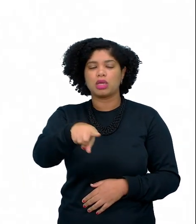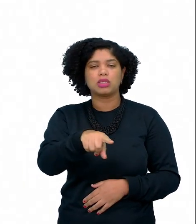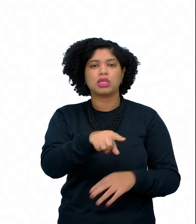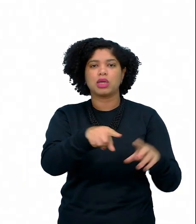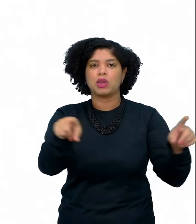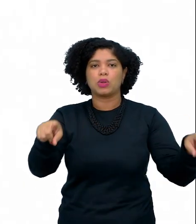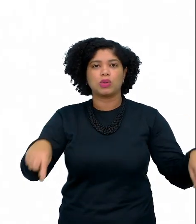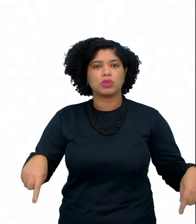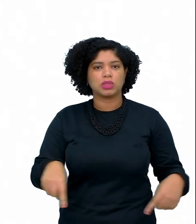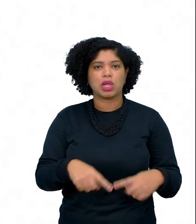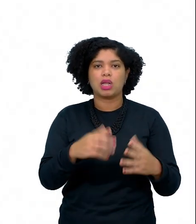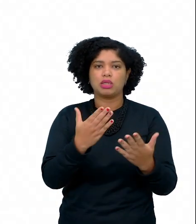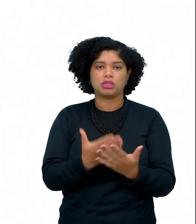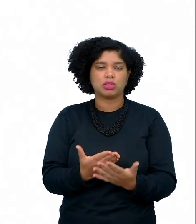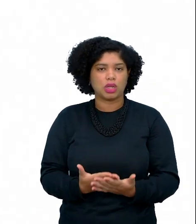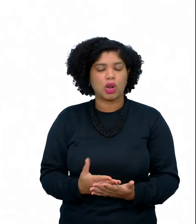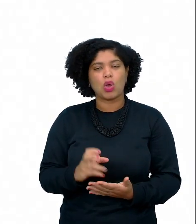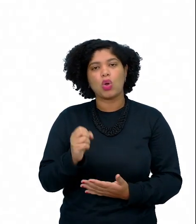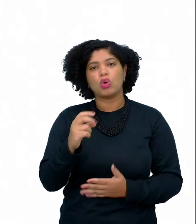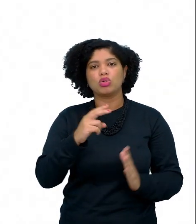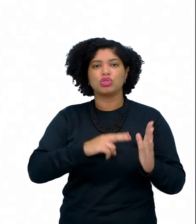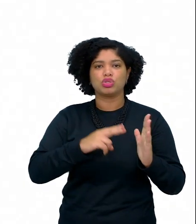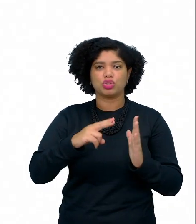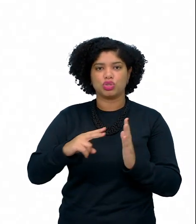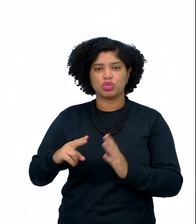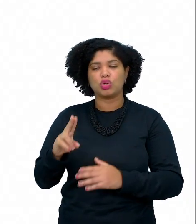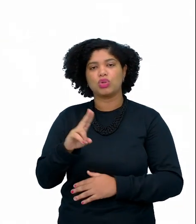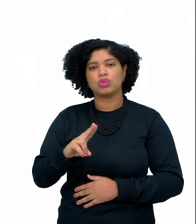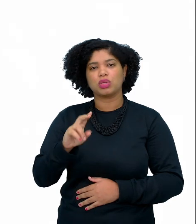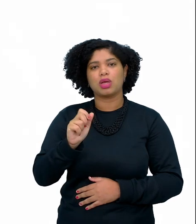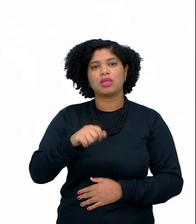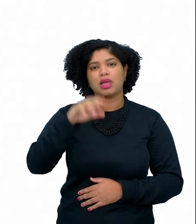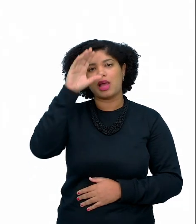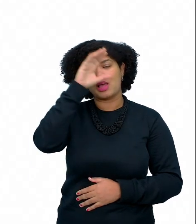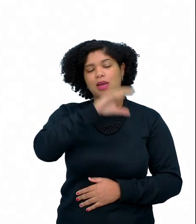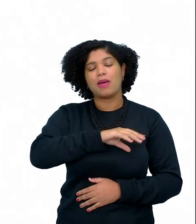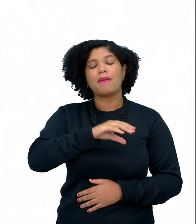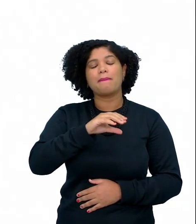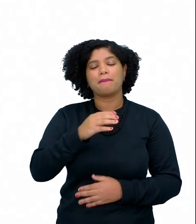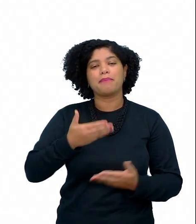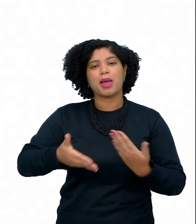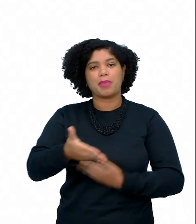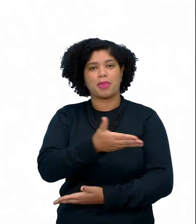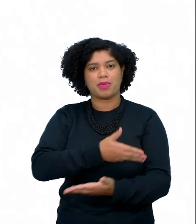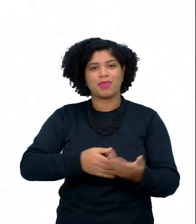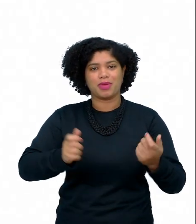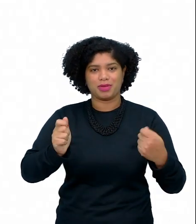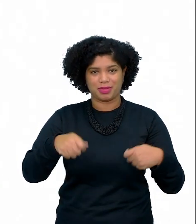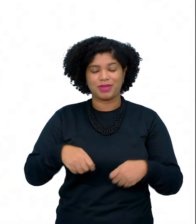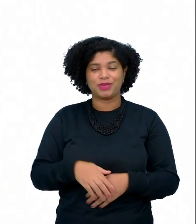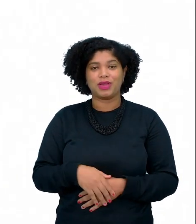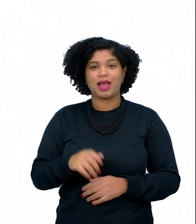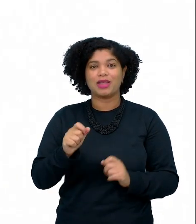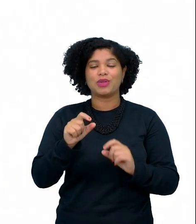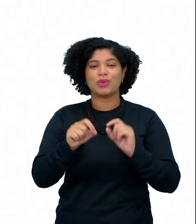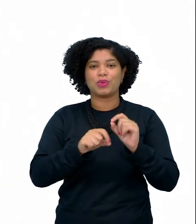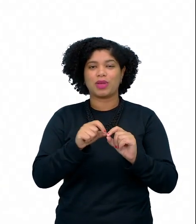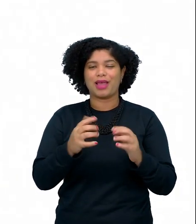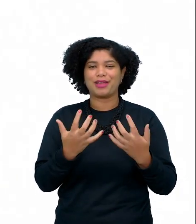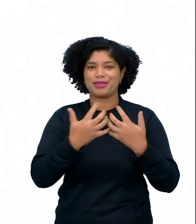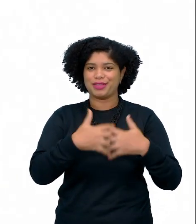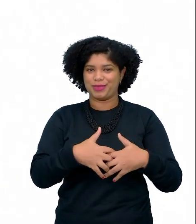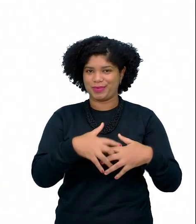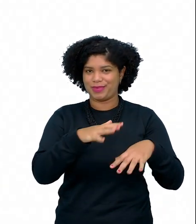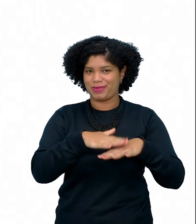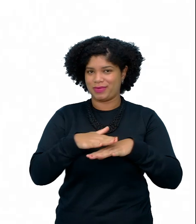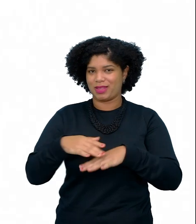sala de aula, uma sala de leitura, e utilizar para fazer essas apresentações. Isso desperta também mais engajamento